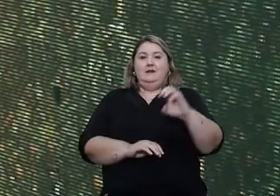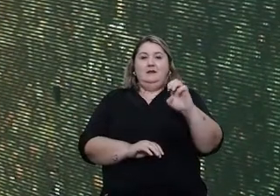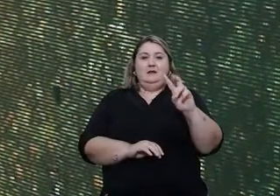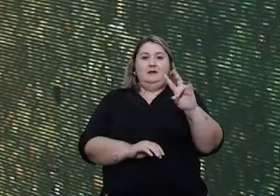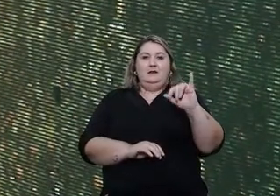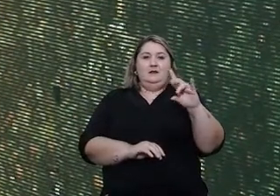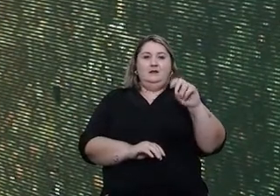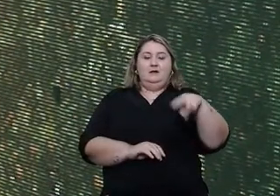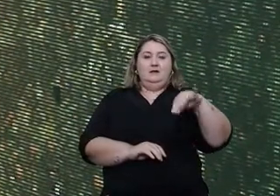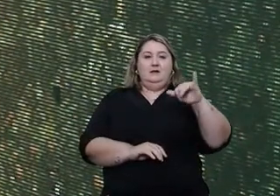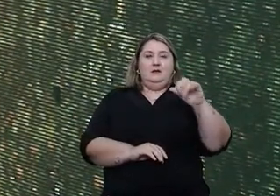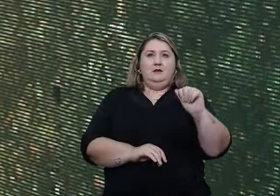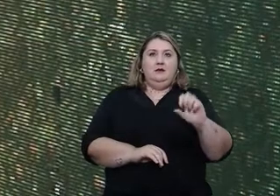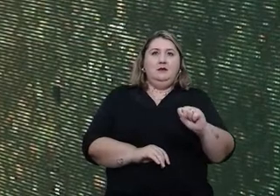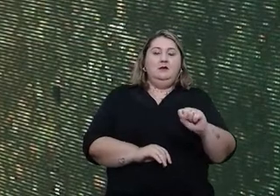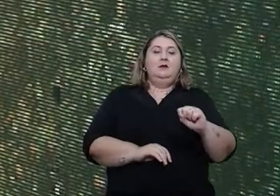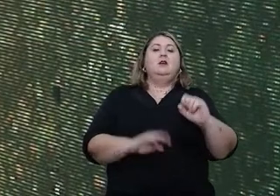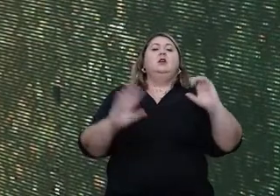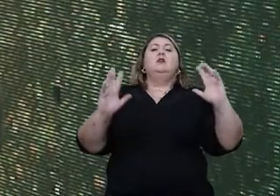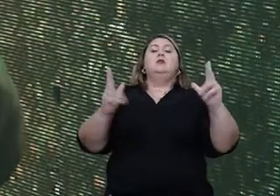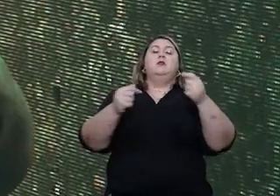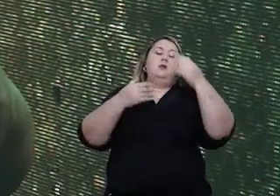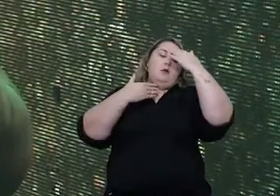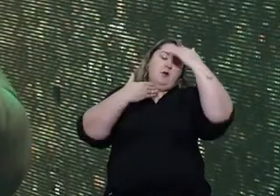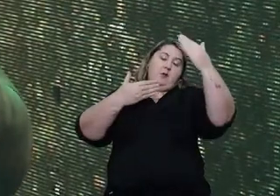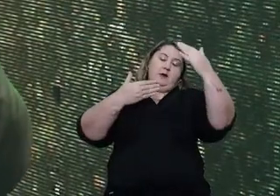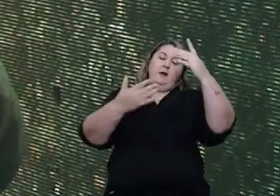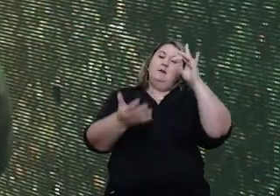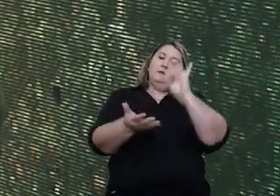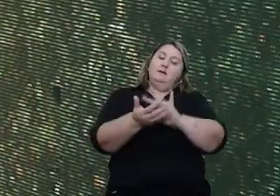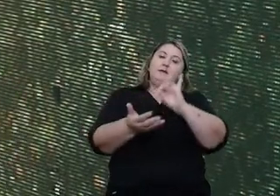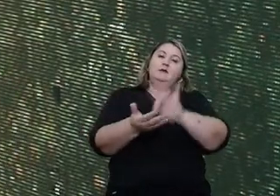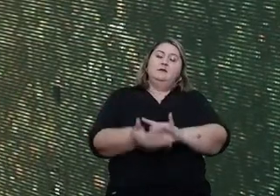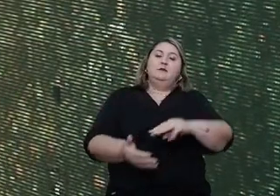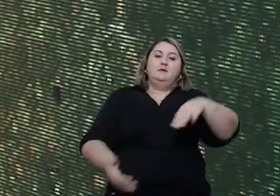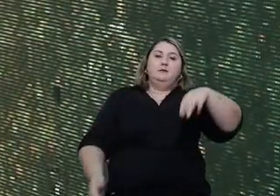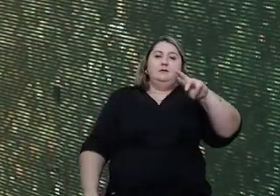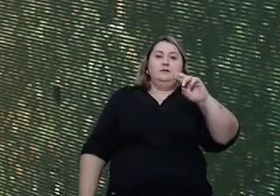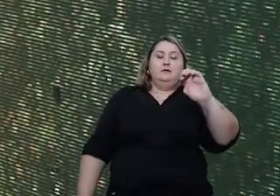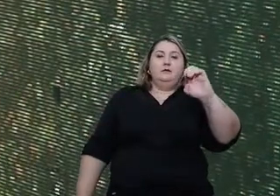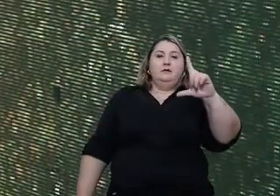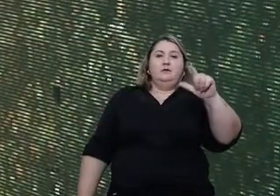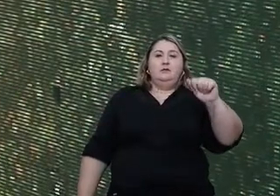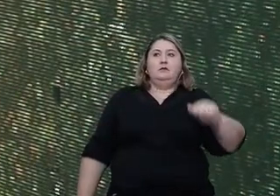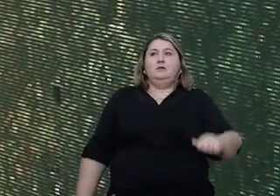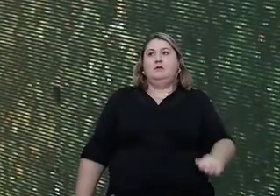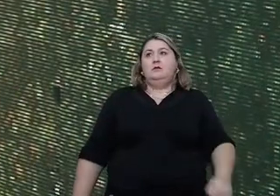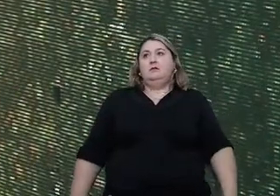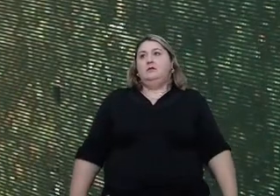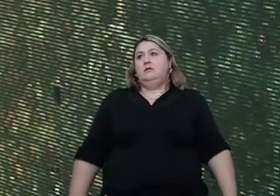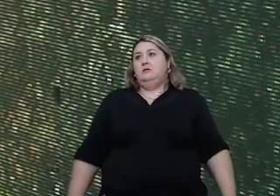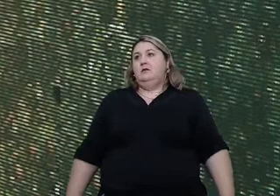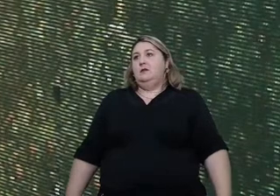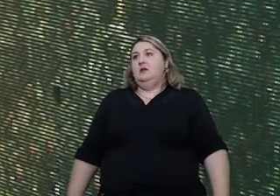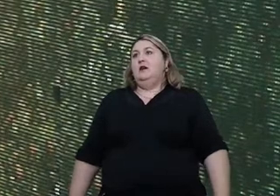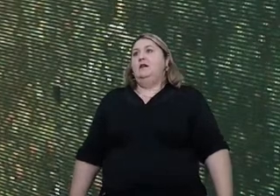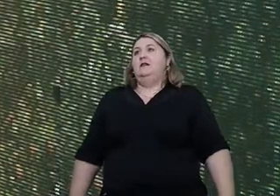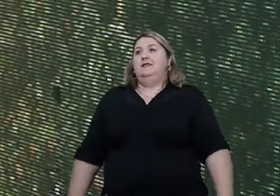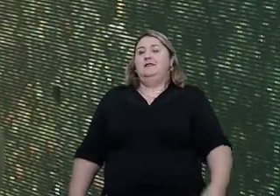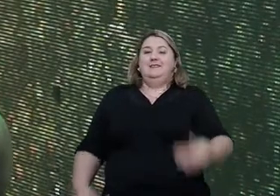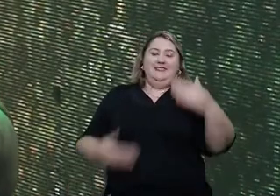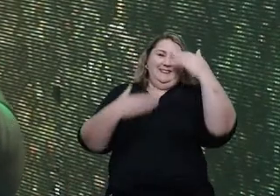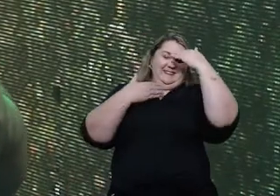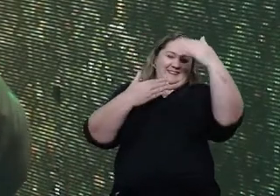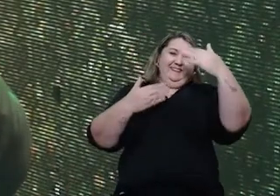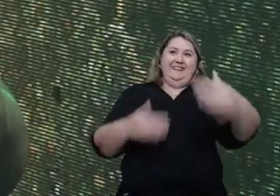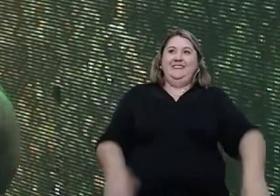aqui, Lilian, Isabela, José, todos vocês, viu? Muito obrigado mesmo, Marcelão tá pedindo CDC aí, Marcelão, obrigado, esse